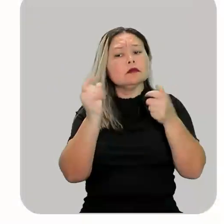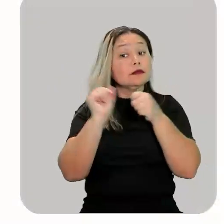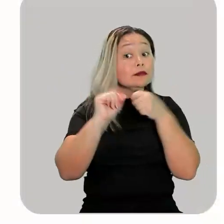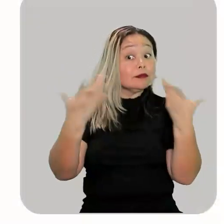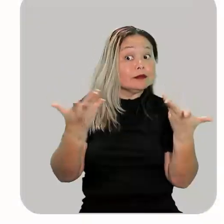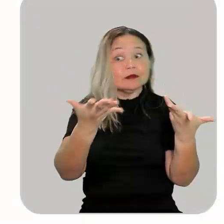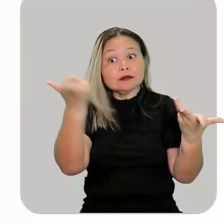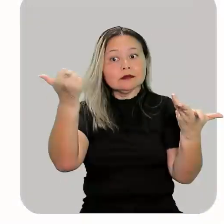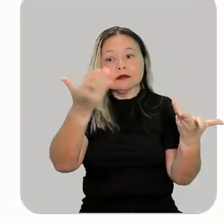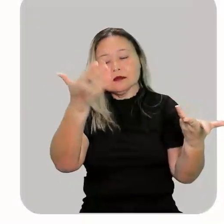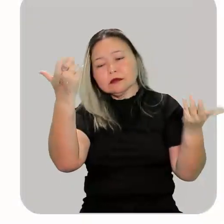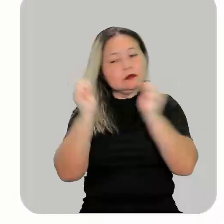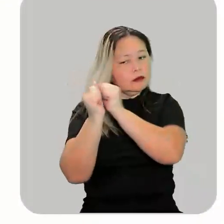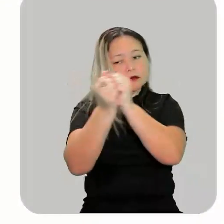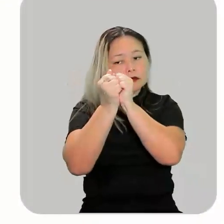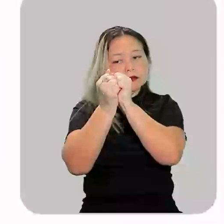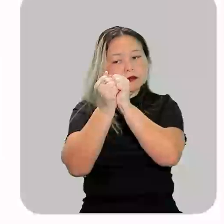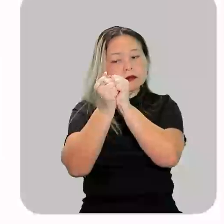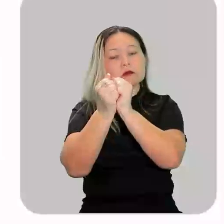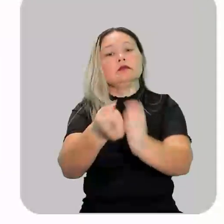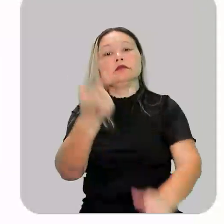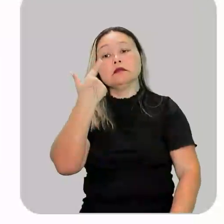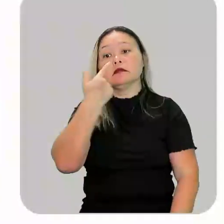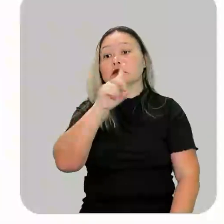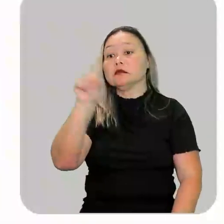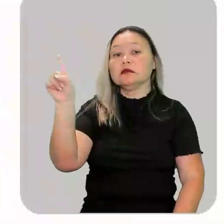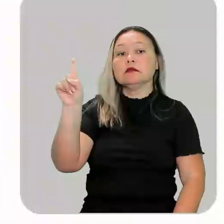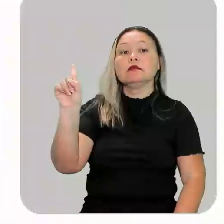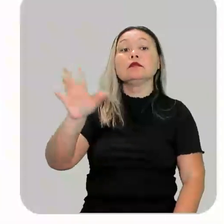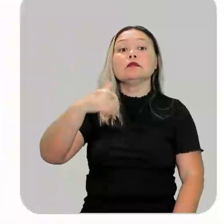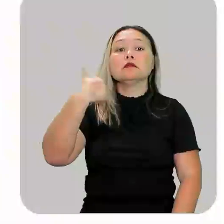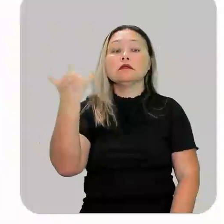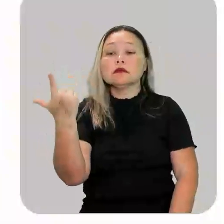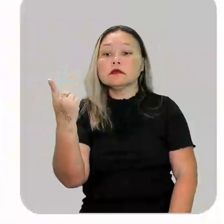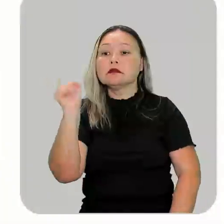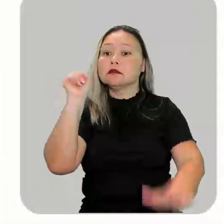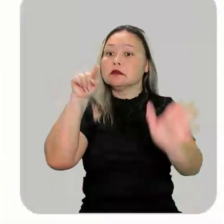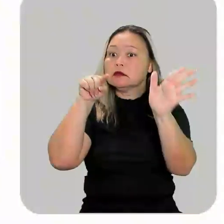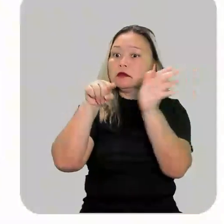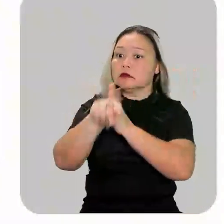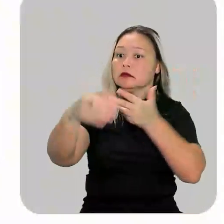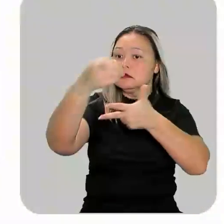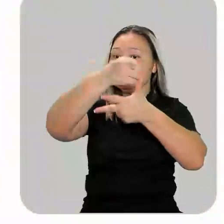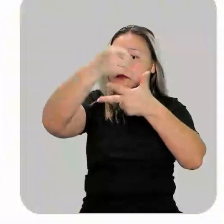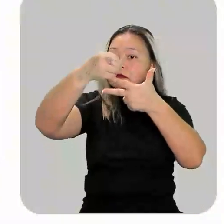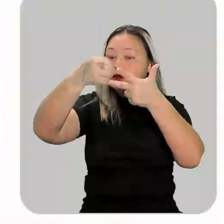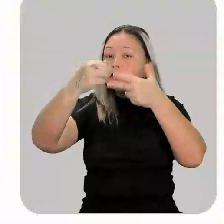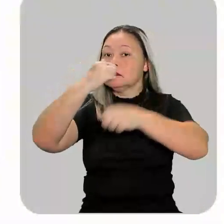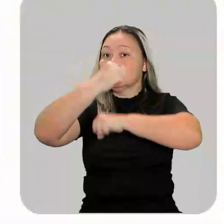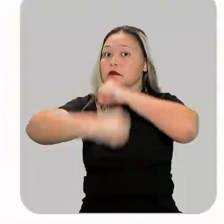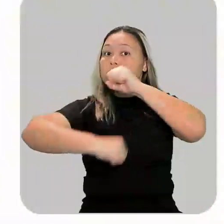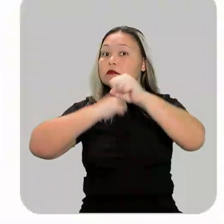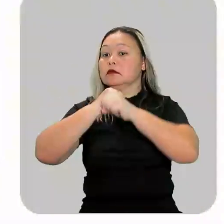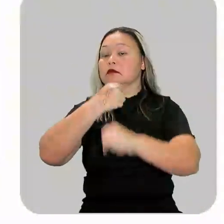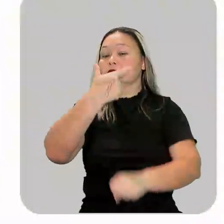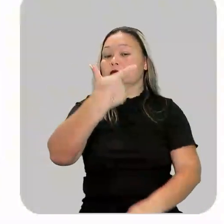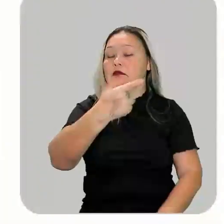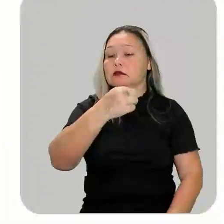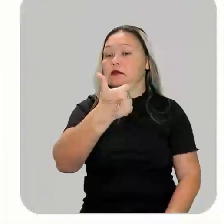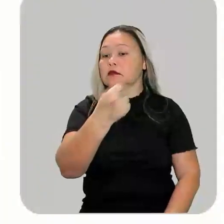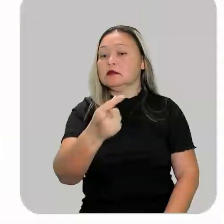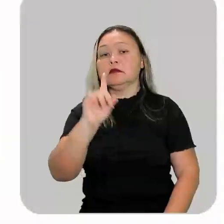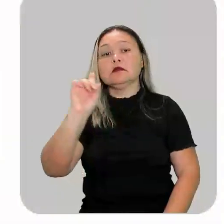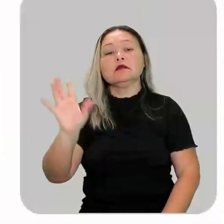funciona? Vamos lá. Vamos lá, vamos junto? Então, bora ver. Olha só, aqui nós temos uma questão do Enem de 2020.